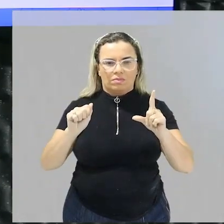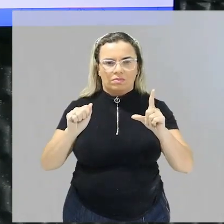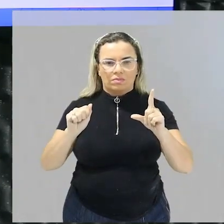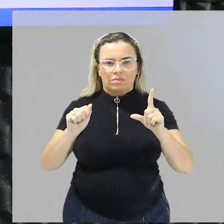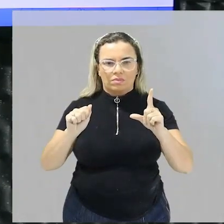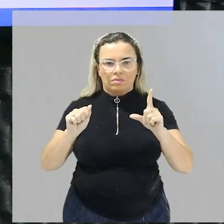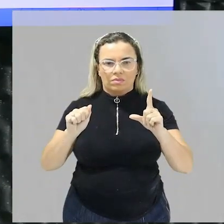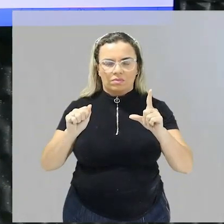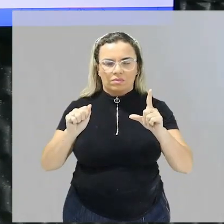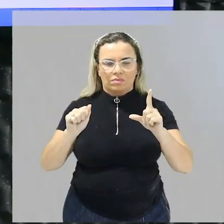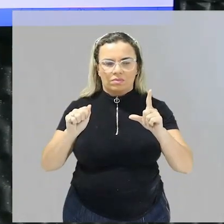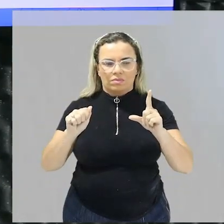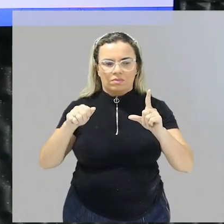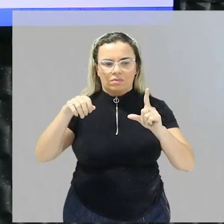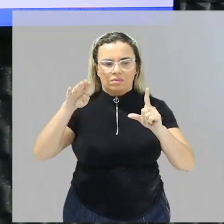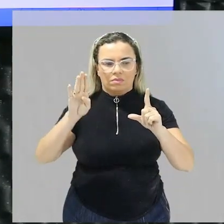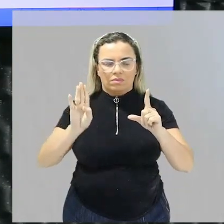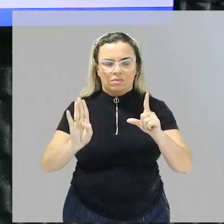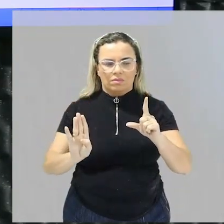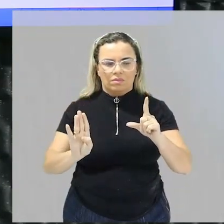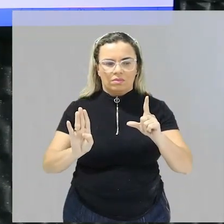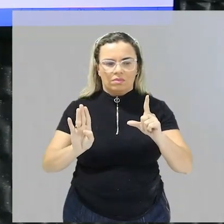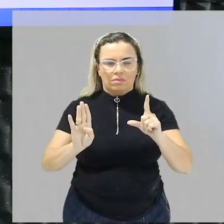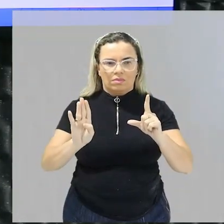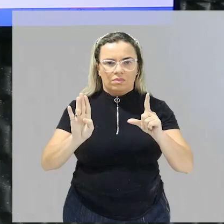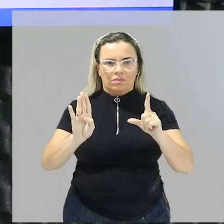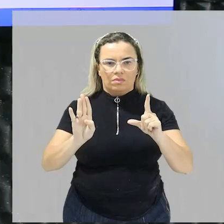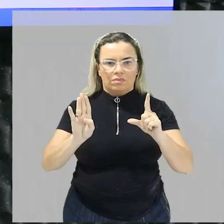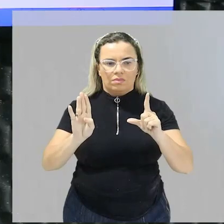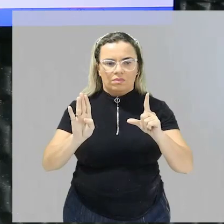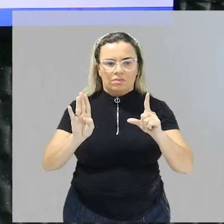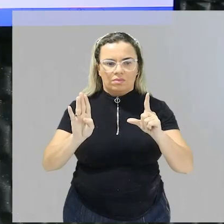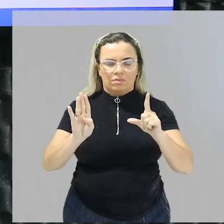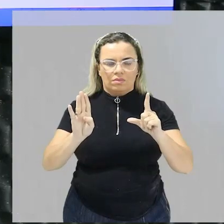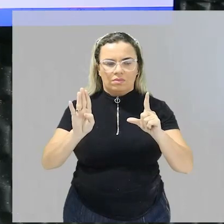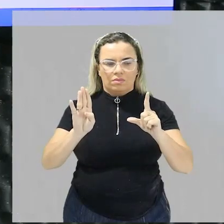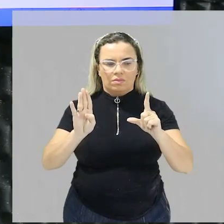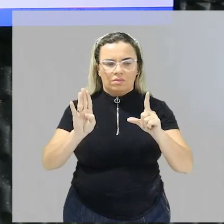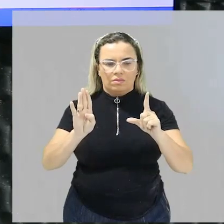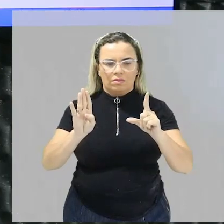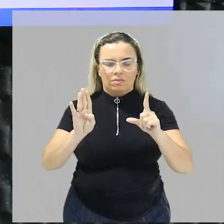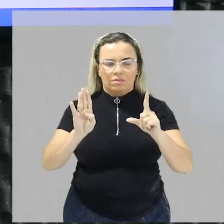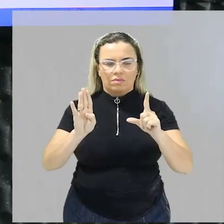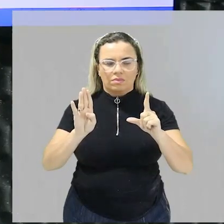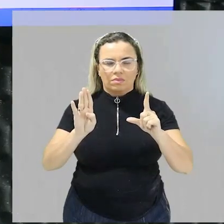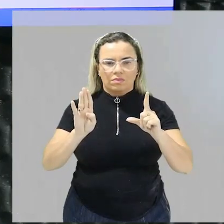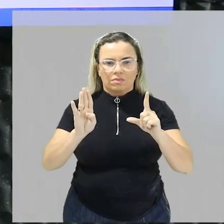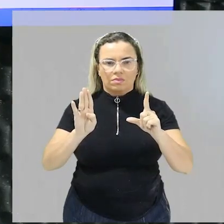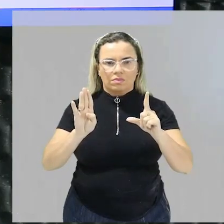menos 5,10. Na letra B, 10 elevado a menos